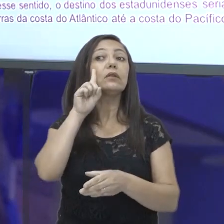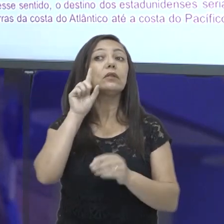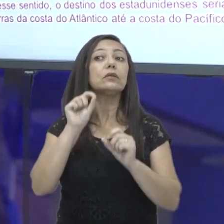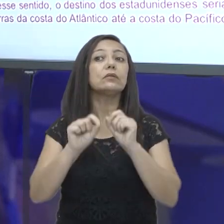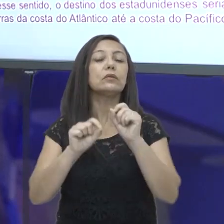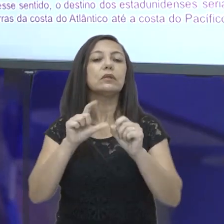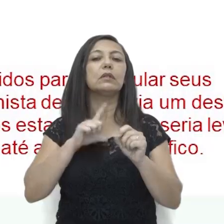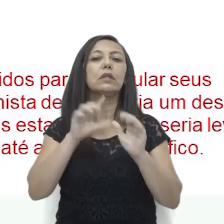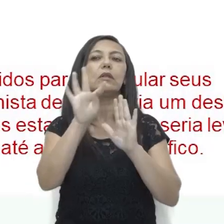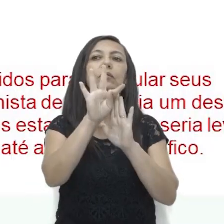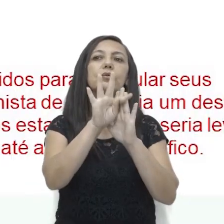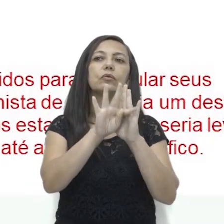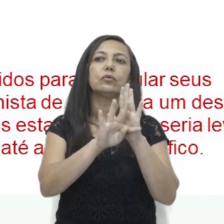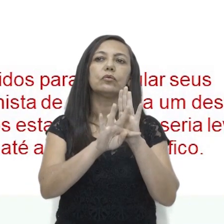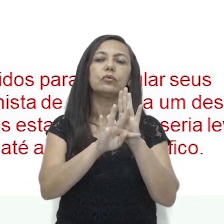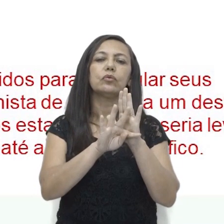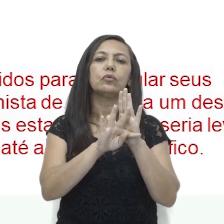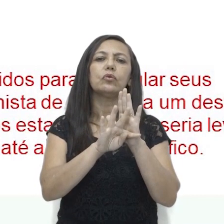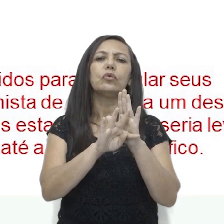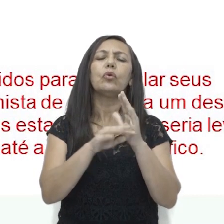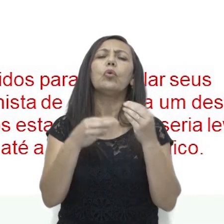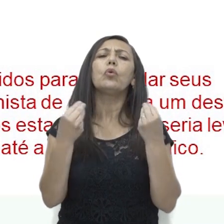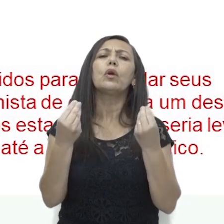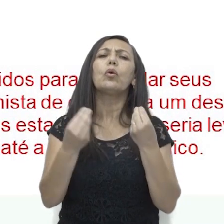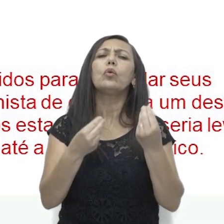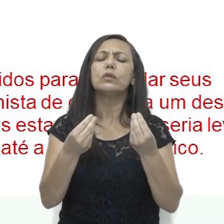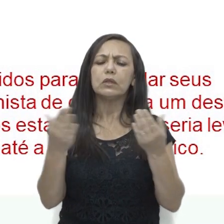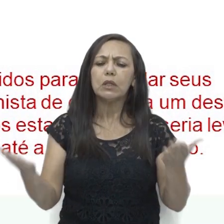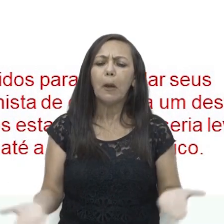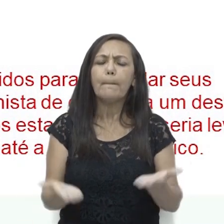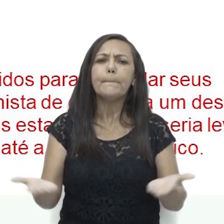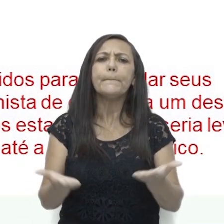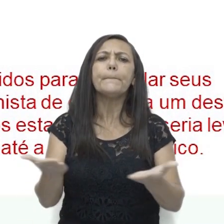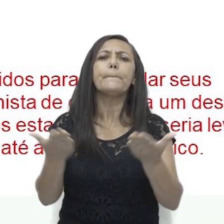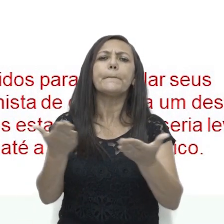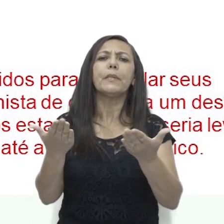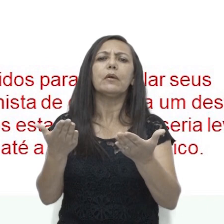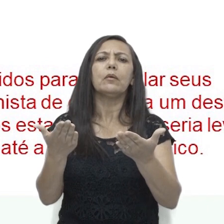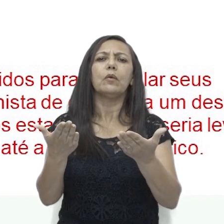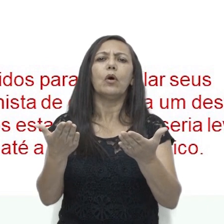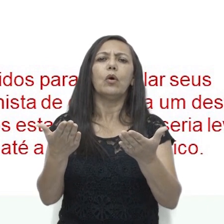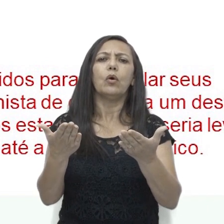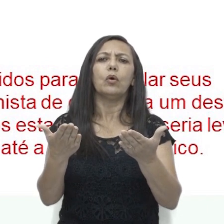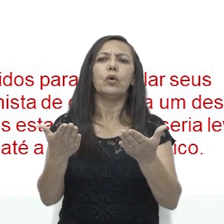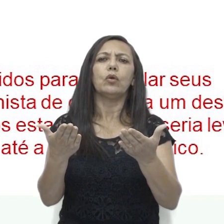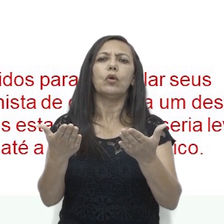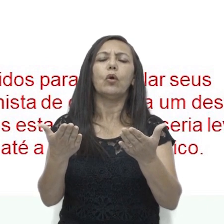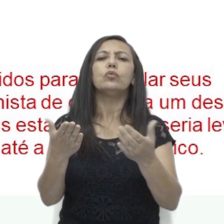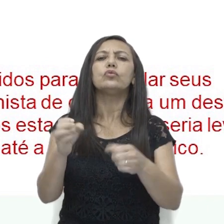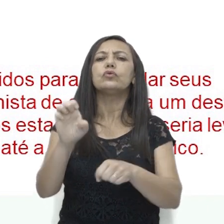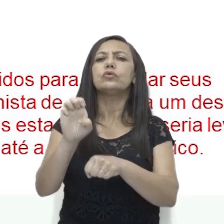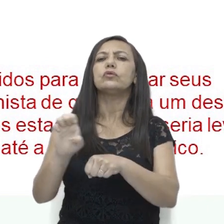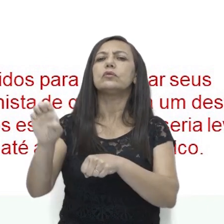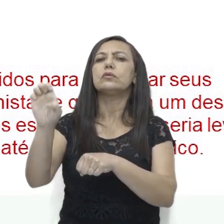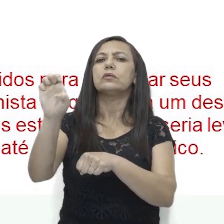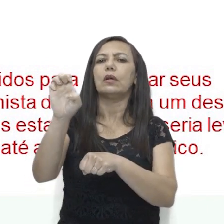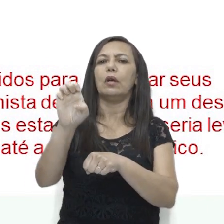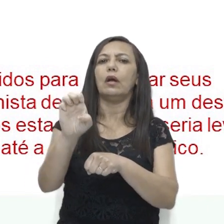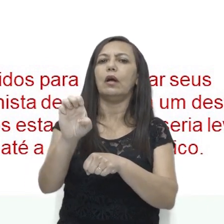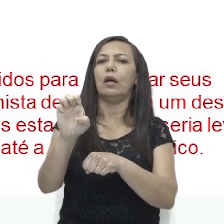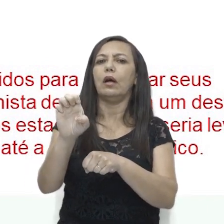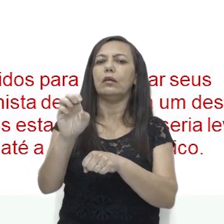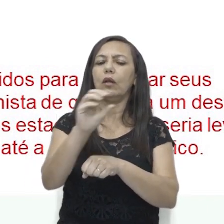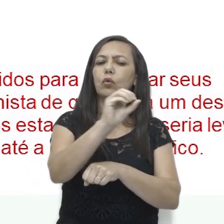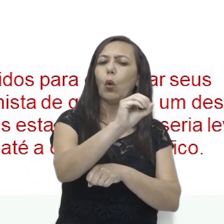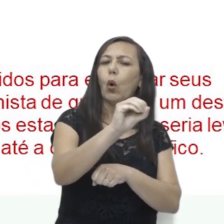trazer um texto aqui que diz: que fatores motivaram os primeiros estadunidenses a se arriscar no